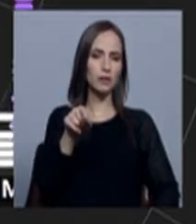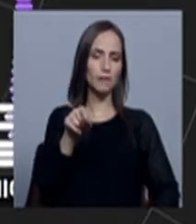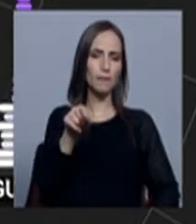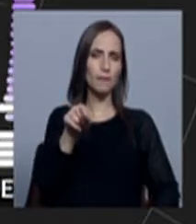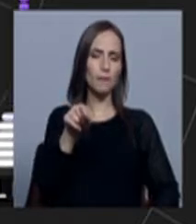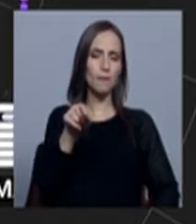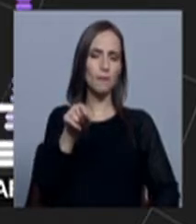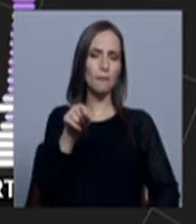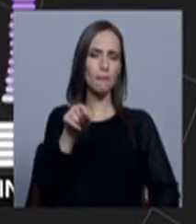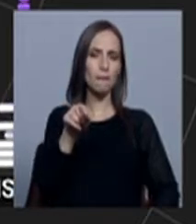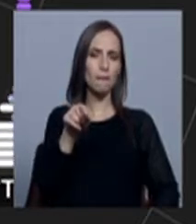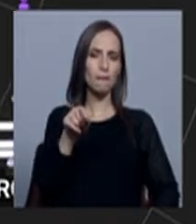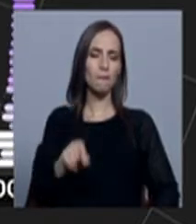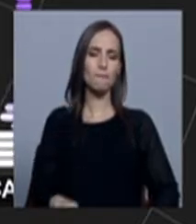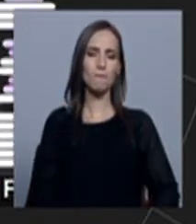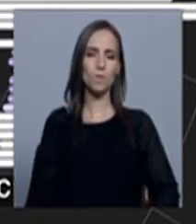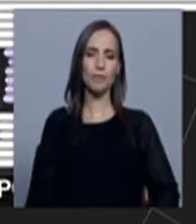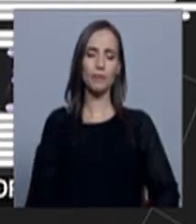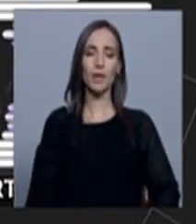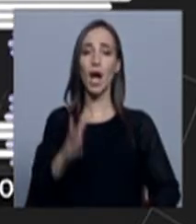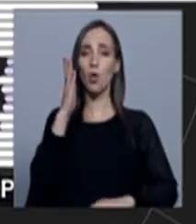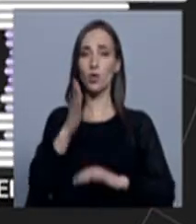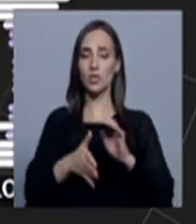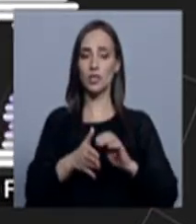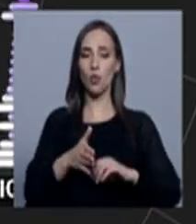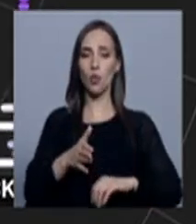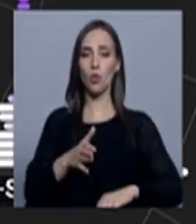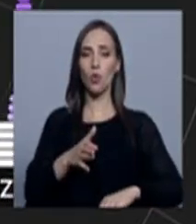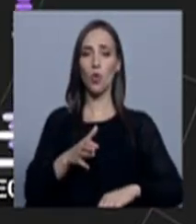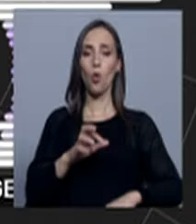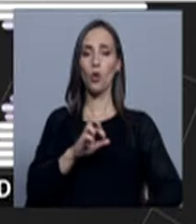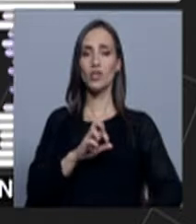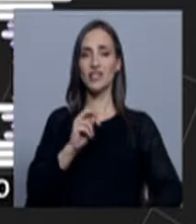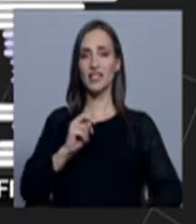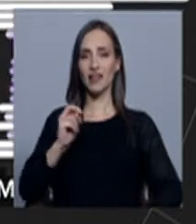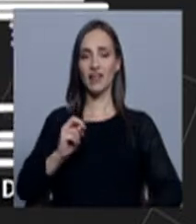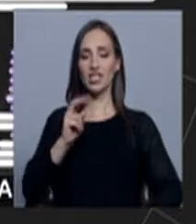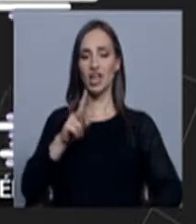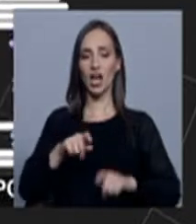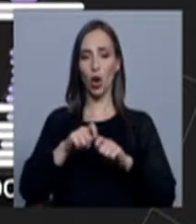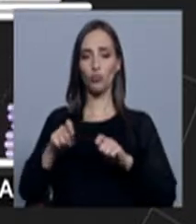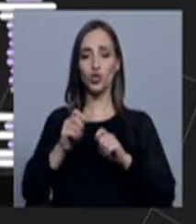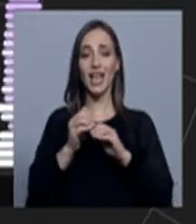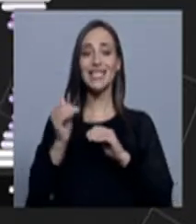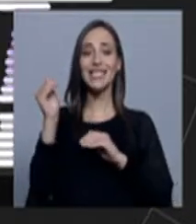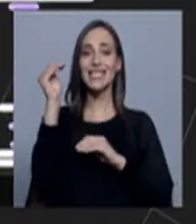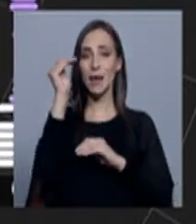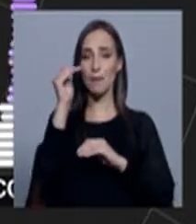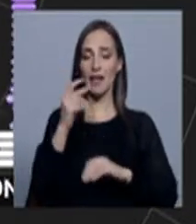através da Parker Solar Probe. Isto aconteceu então a 833 km acima da superfície de Vênus